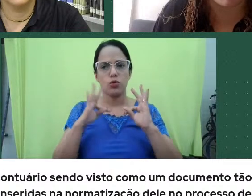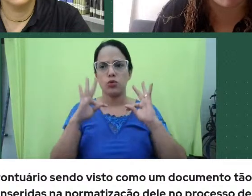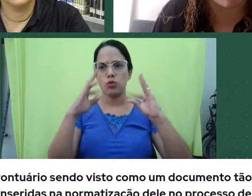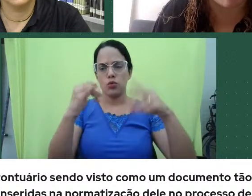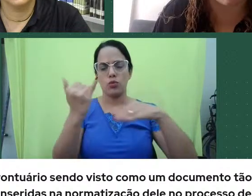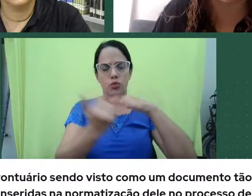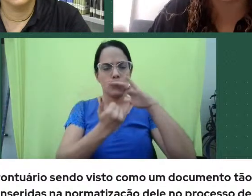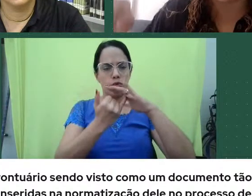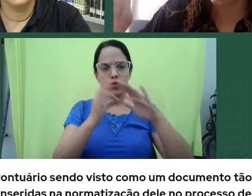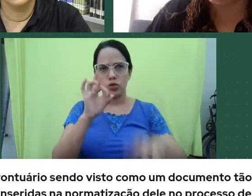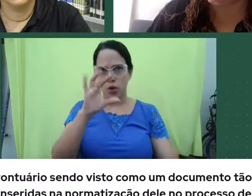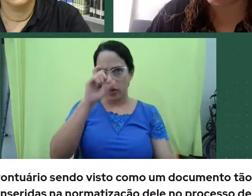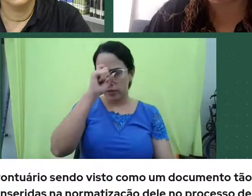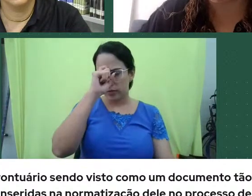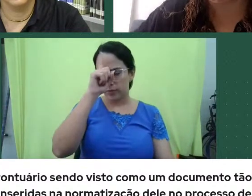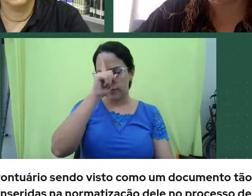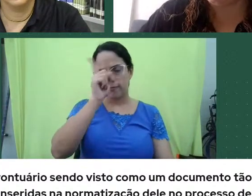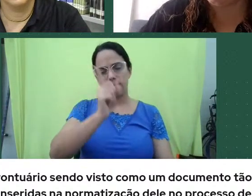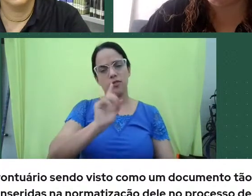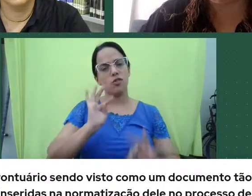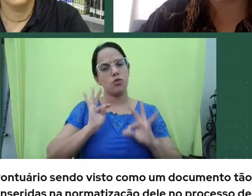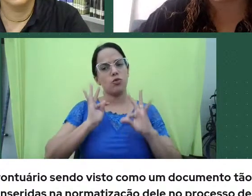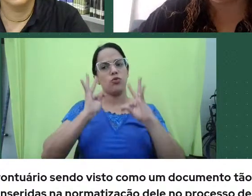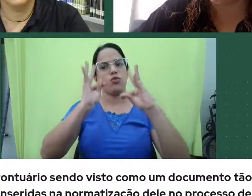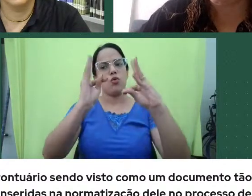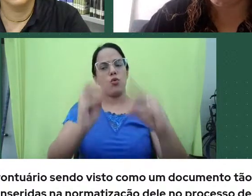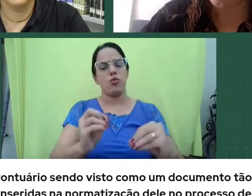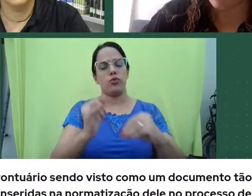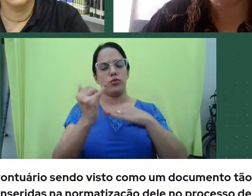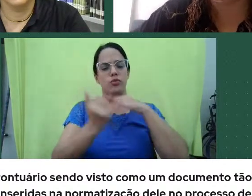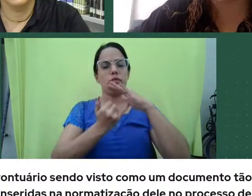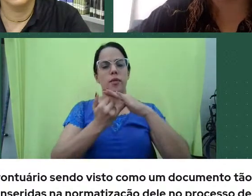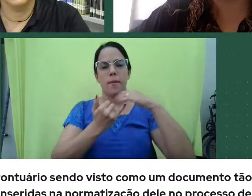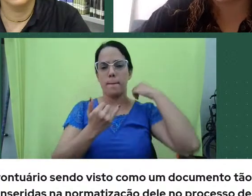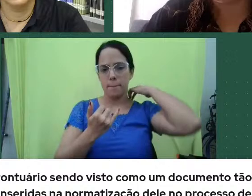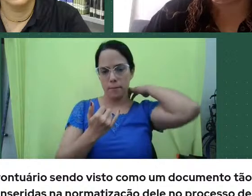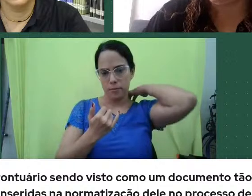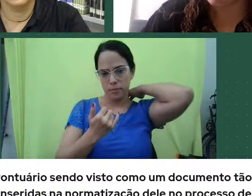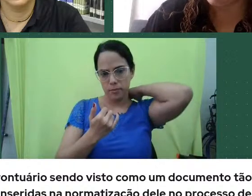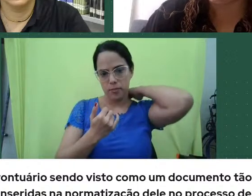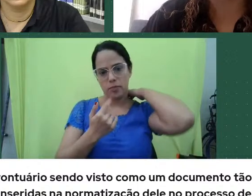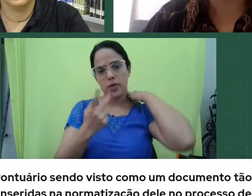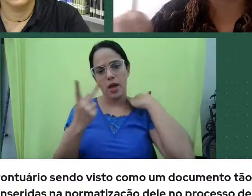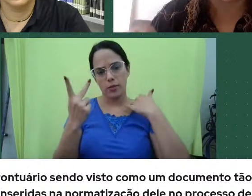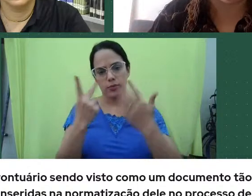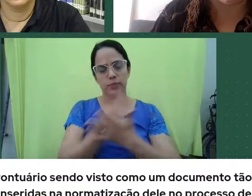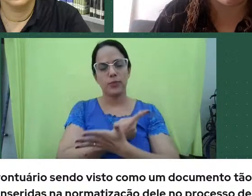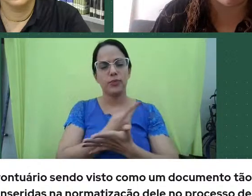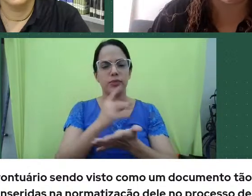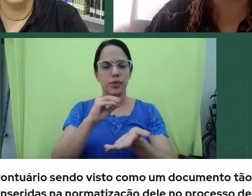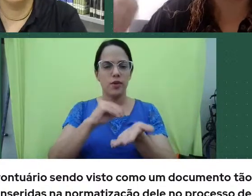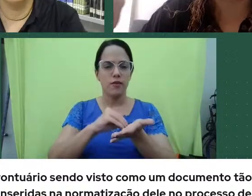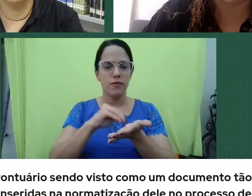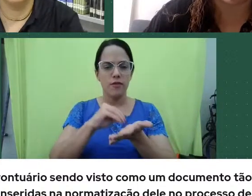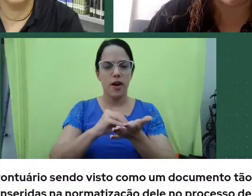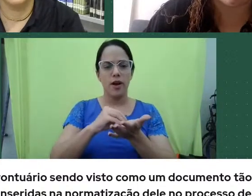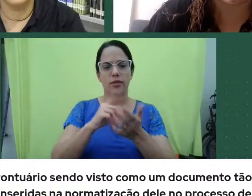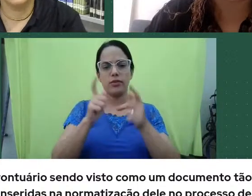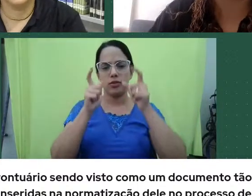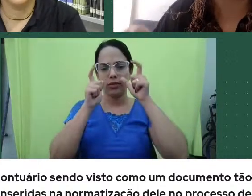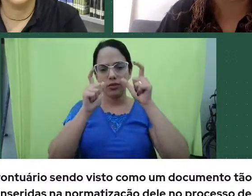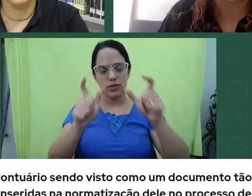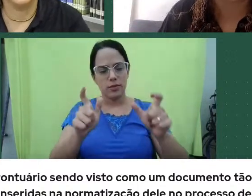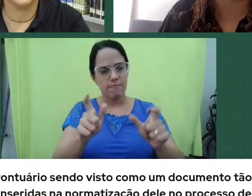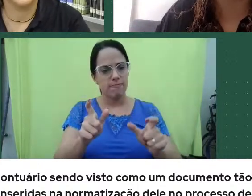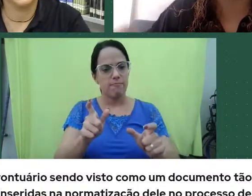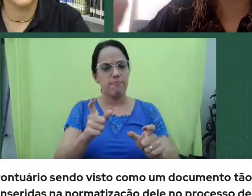nos hospitais. Mas isso ocorre muito, muito por falta de interesse das gestões, falta de